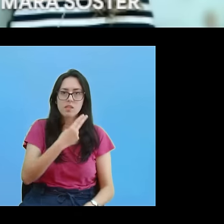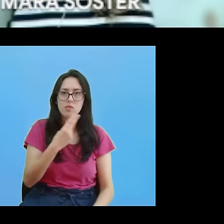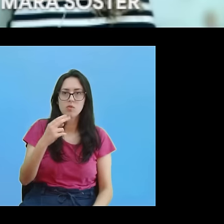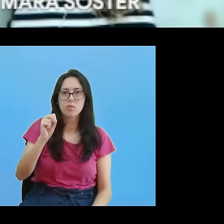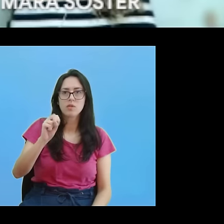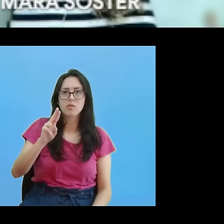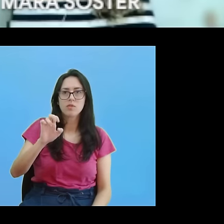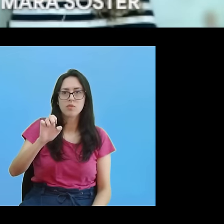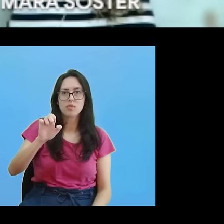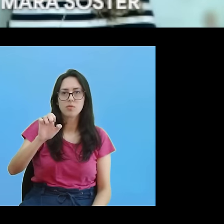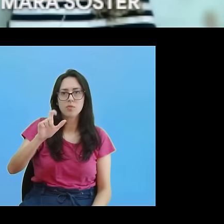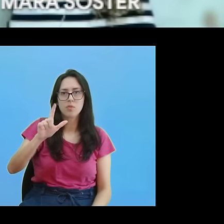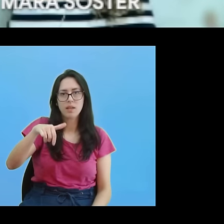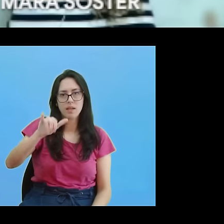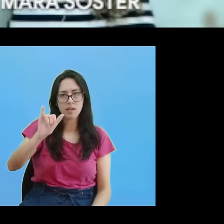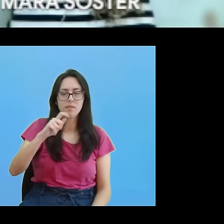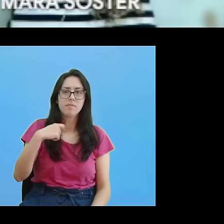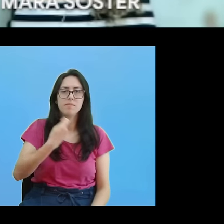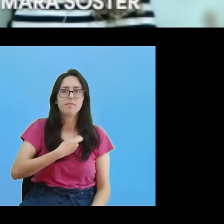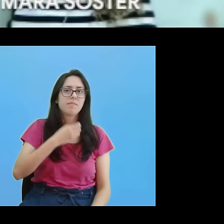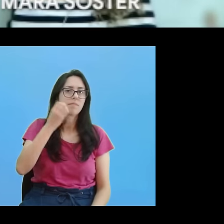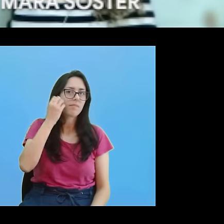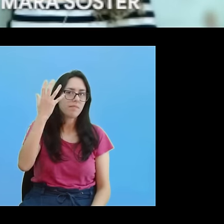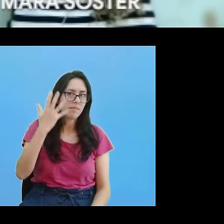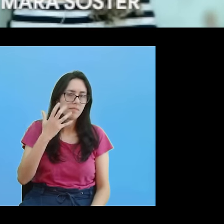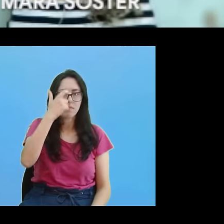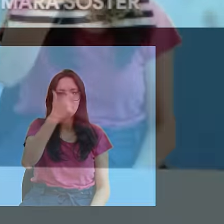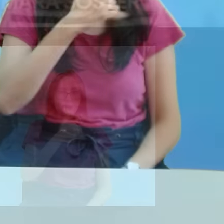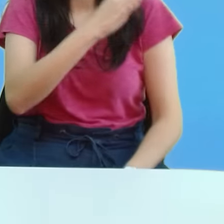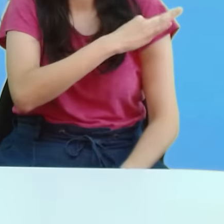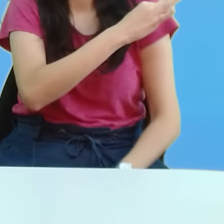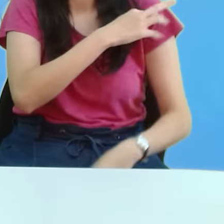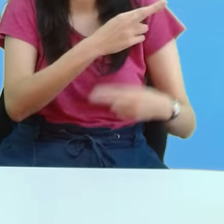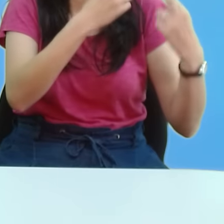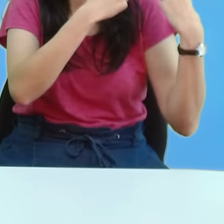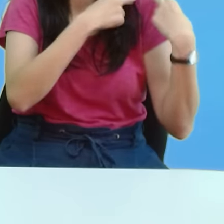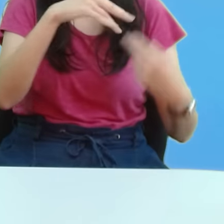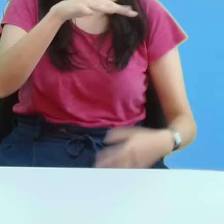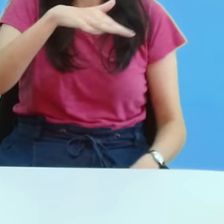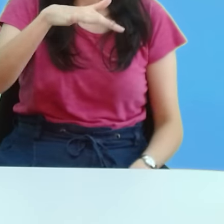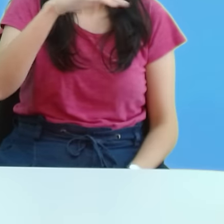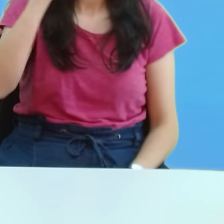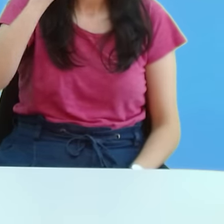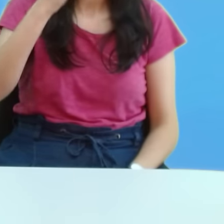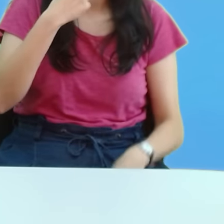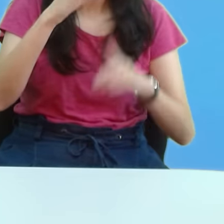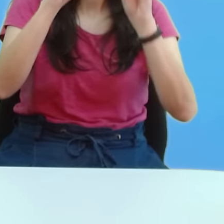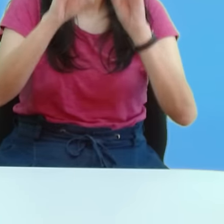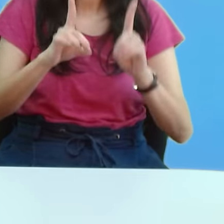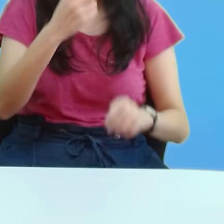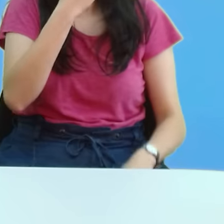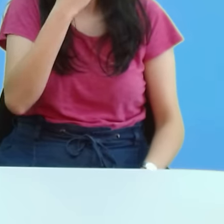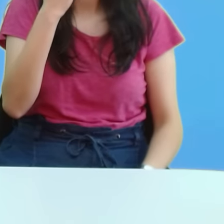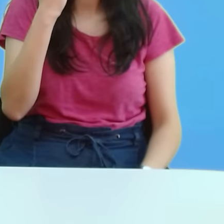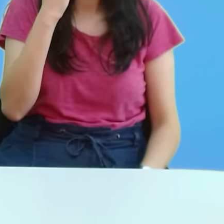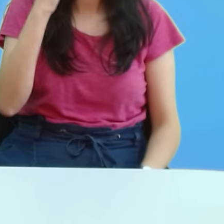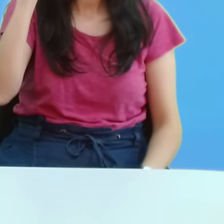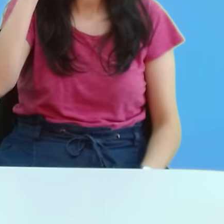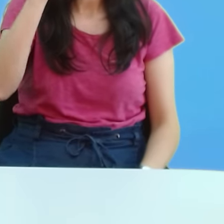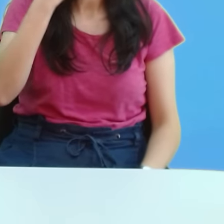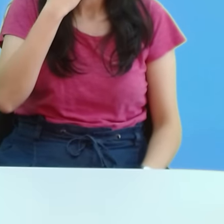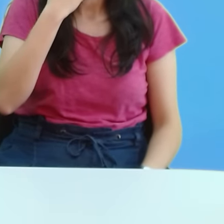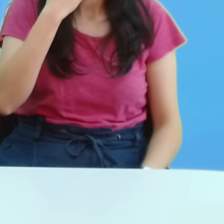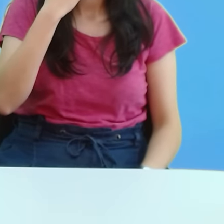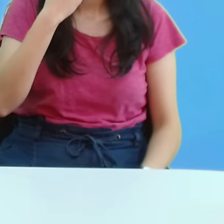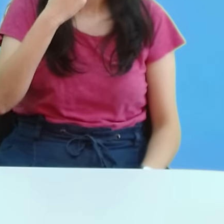Sueli Furlan, sou responsável, né, técnica responsável pela área da surdez, deficiência visual e surdo-cegueira.